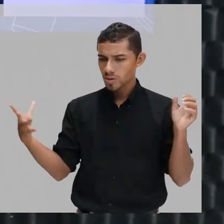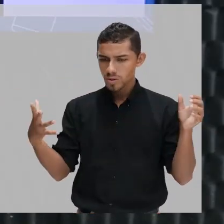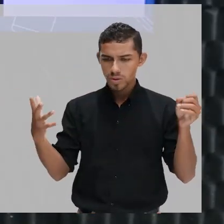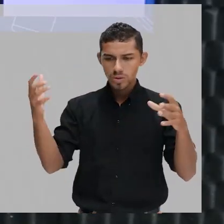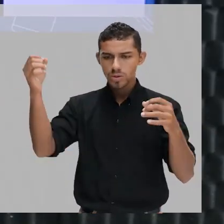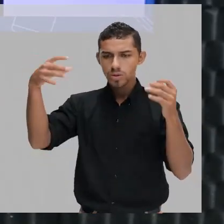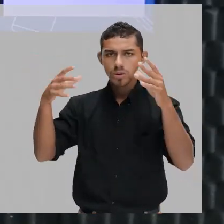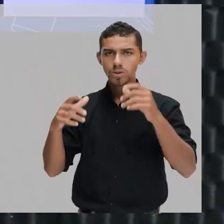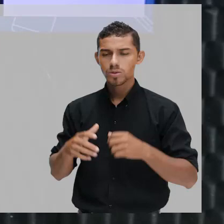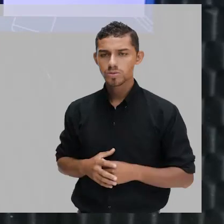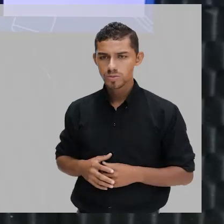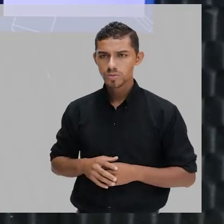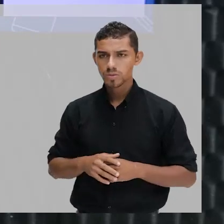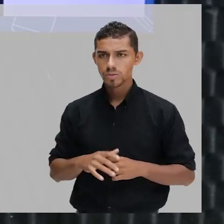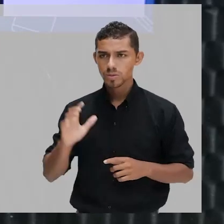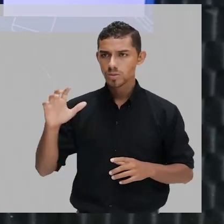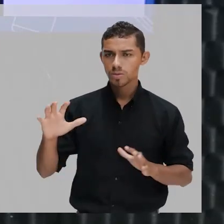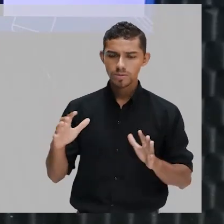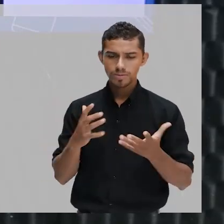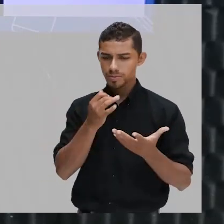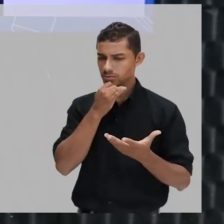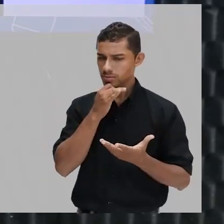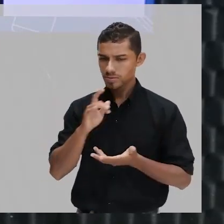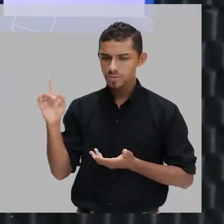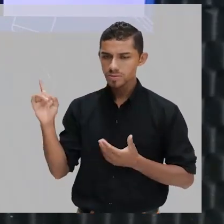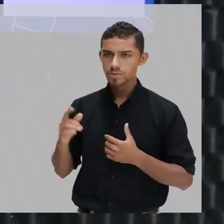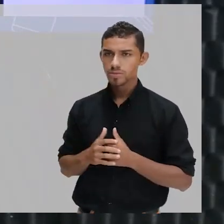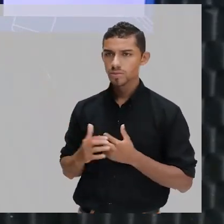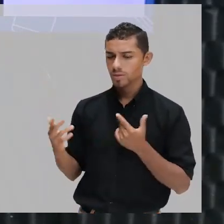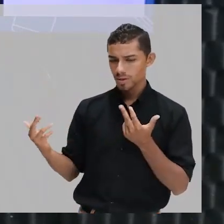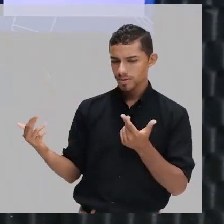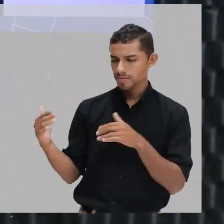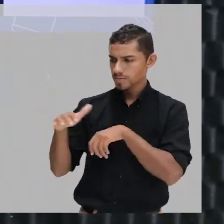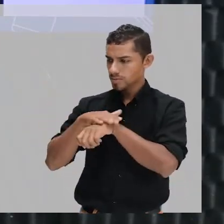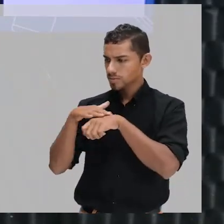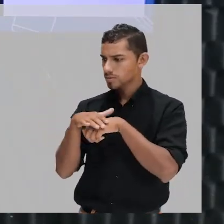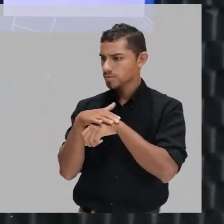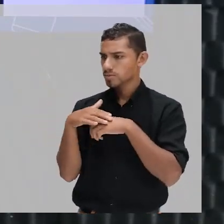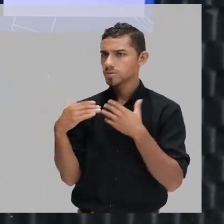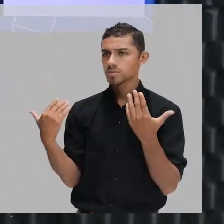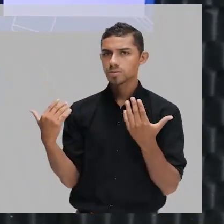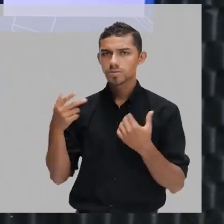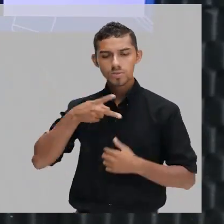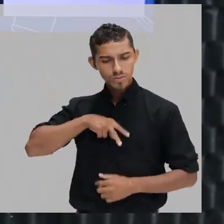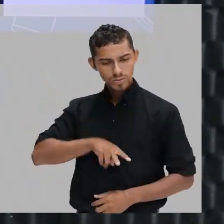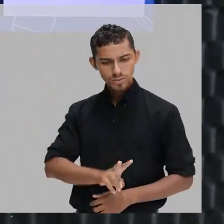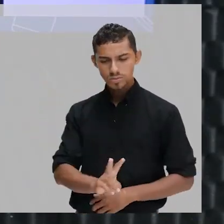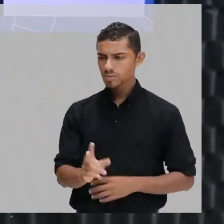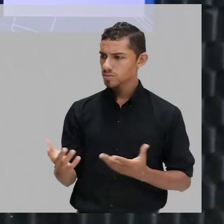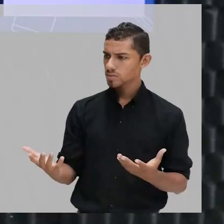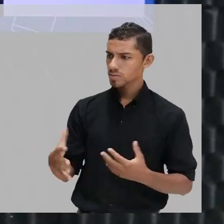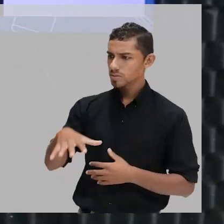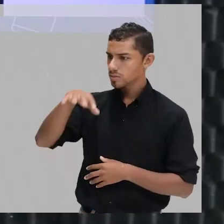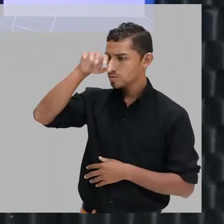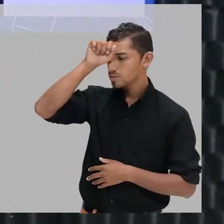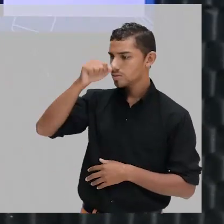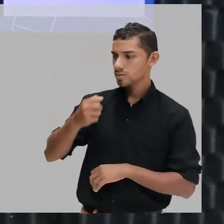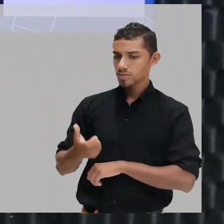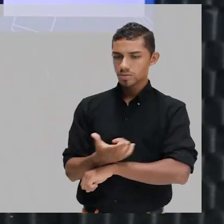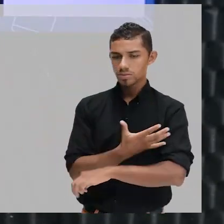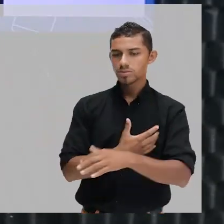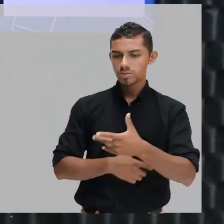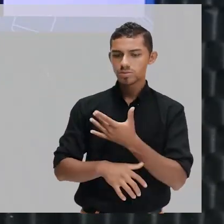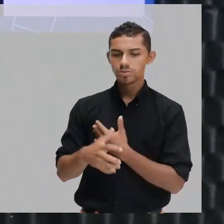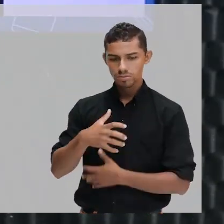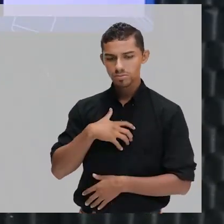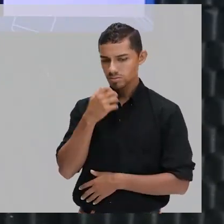personagens que eram dois óvulos em úteros, no caso gêmeos, conversando. Gente, foi uma coisa tão mágica que eu fiquei emocionado. Vou ser bem sincero